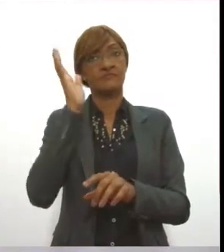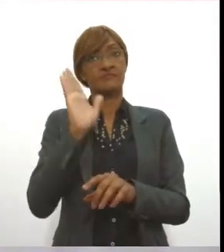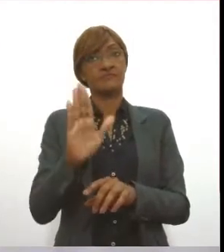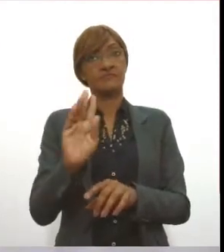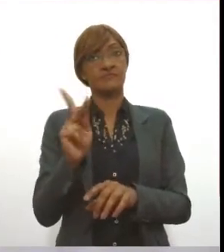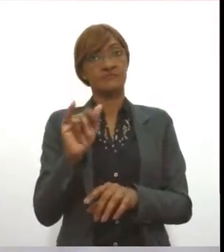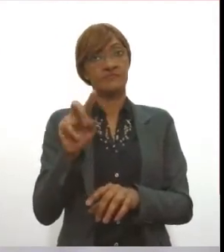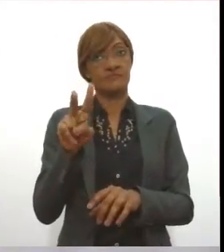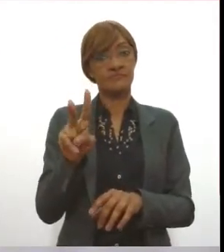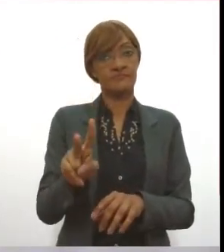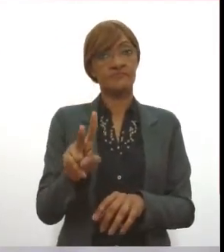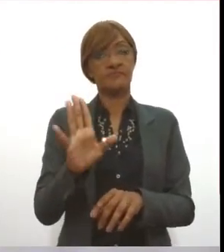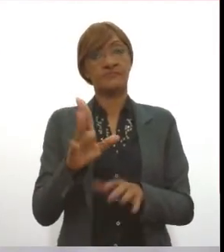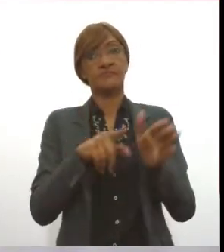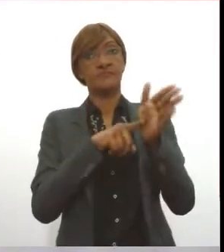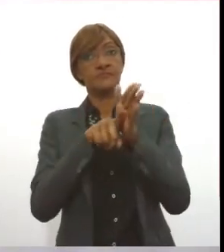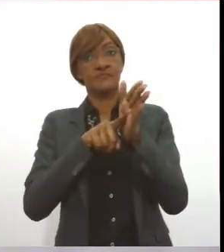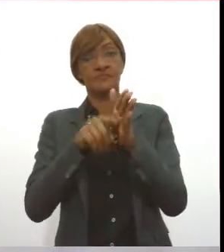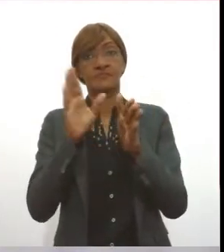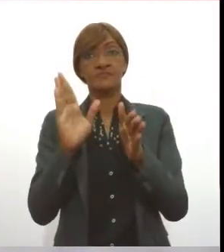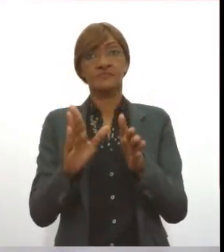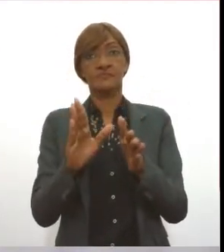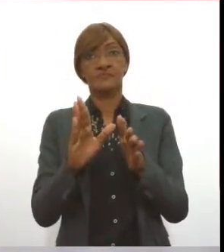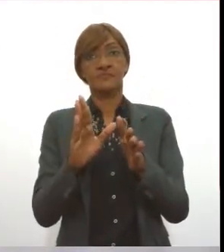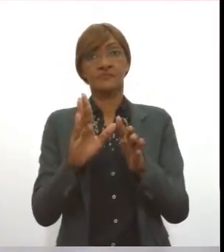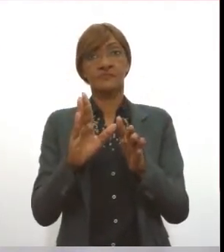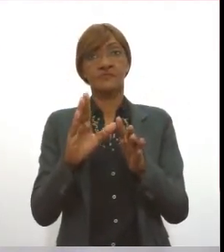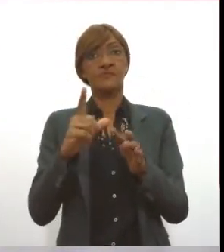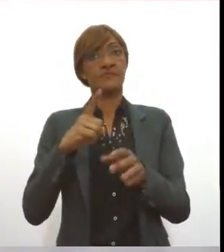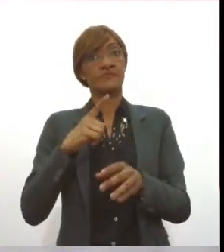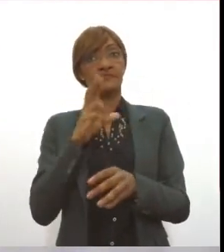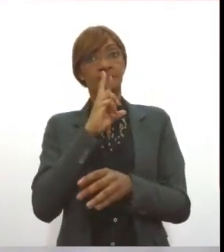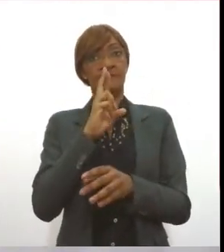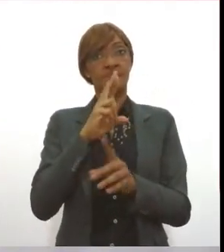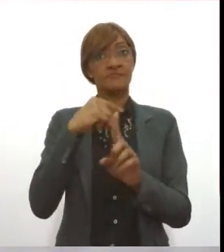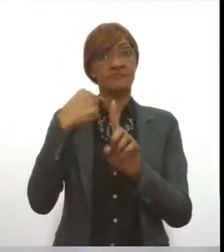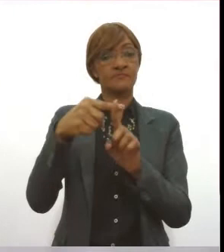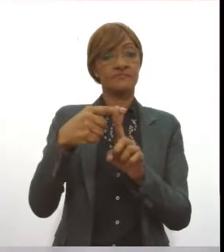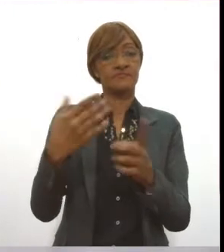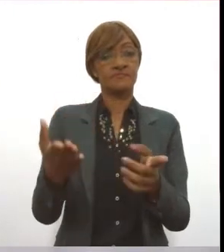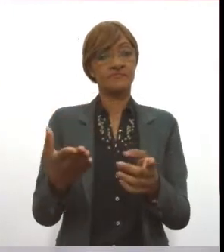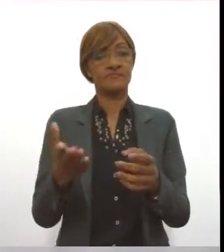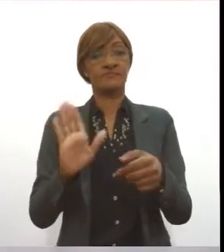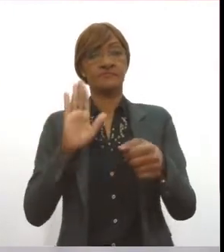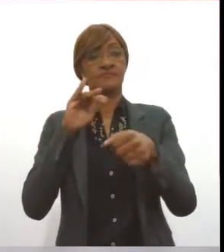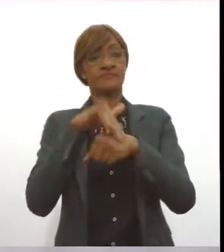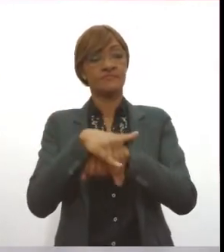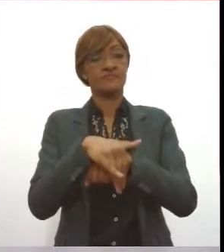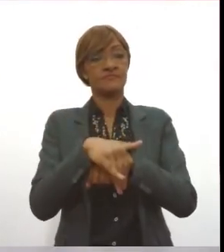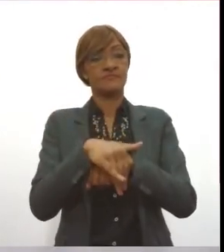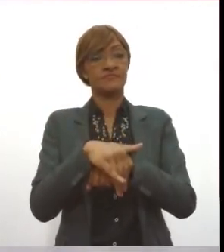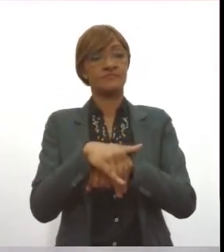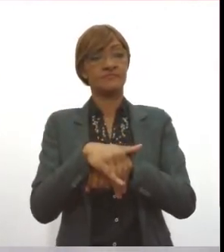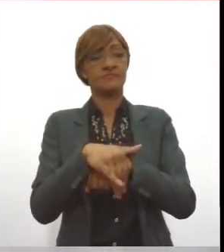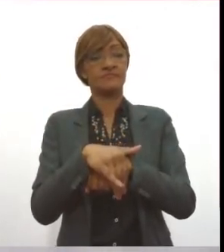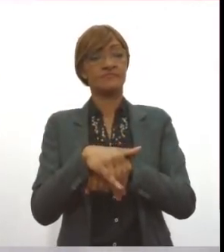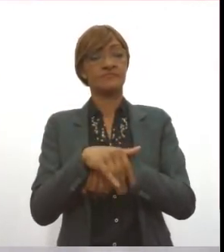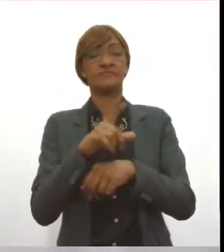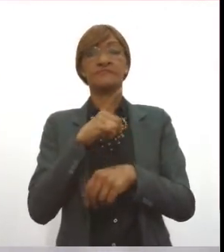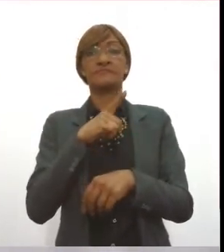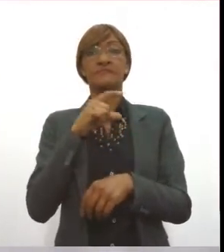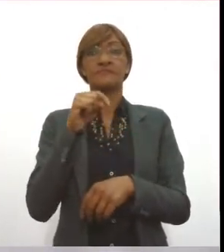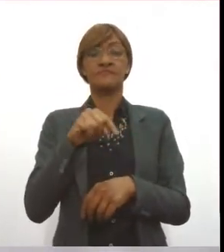tratamento com bom resultado. E à noite a gente vai ter um filme no estacionamento do